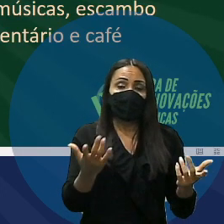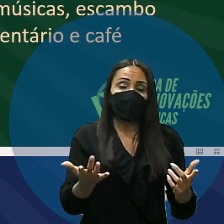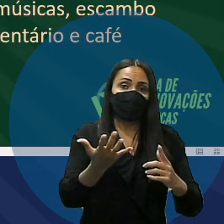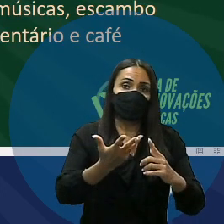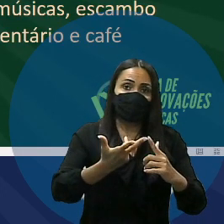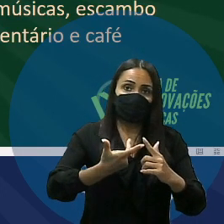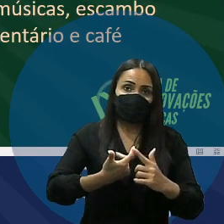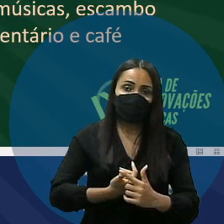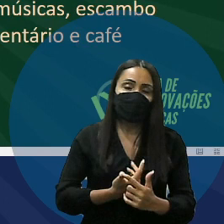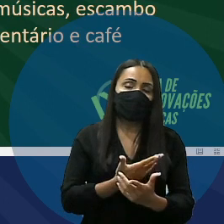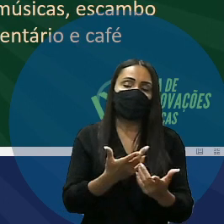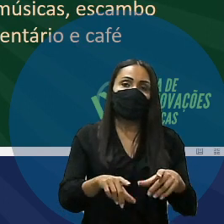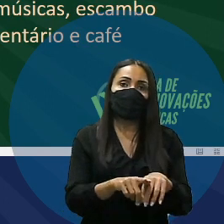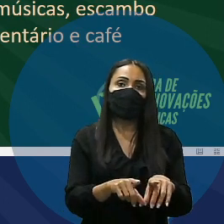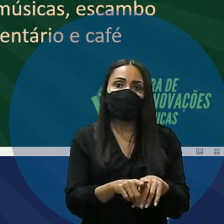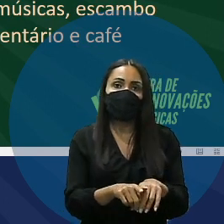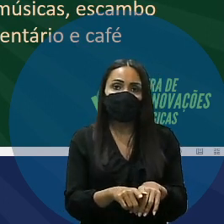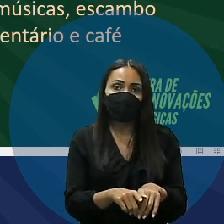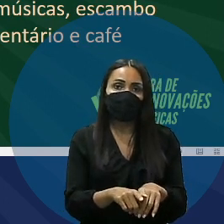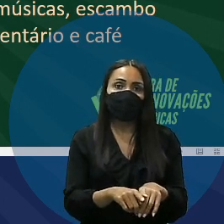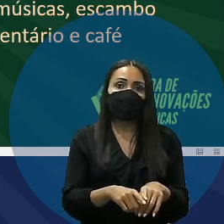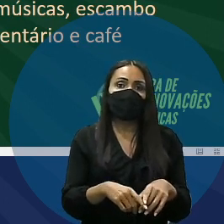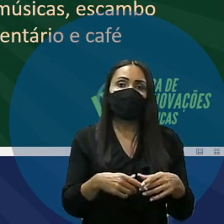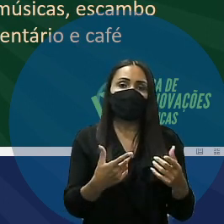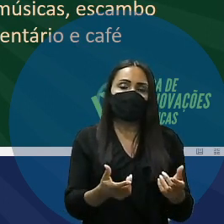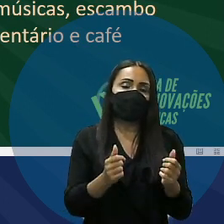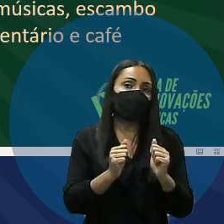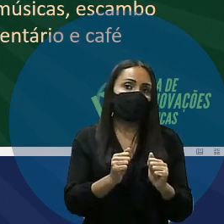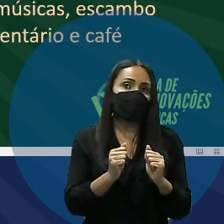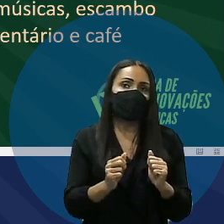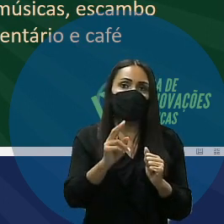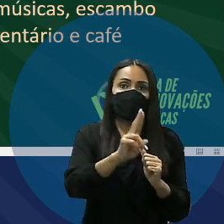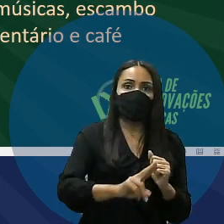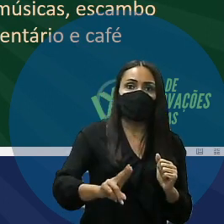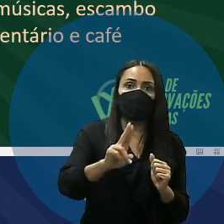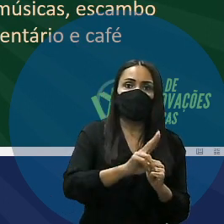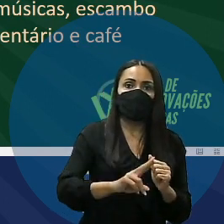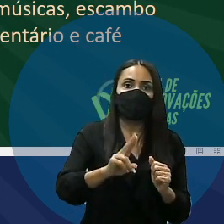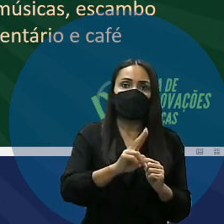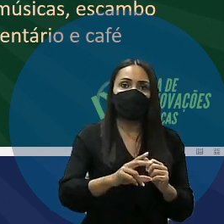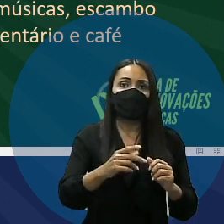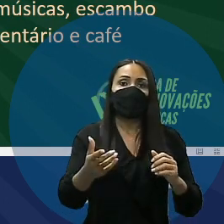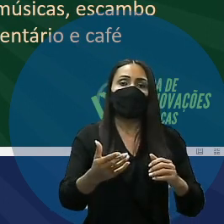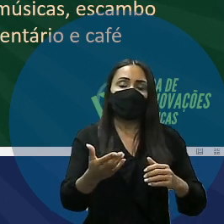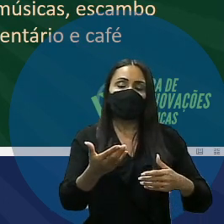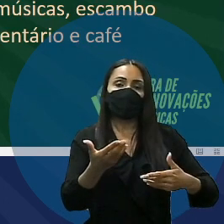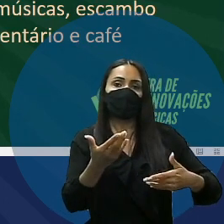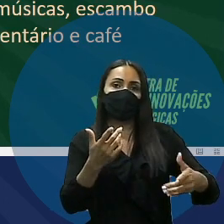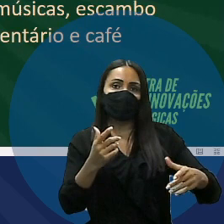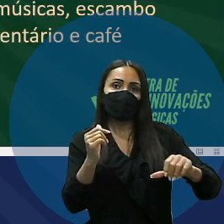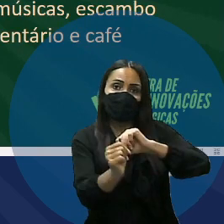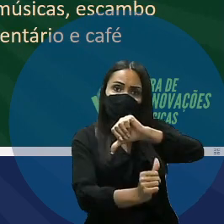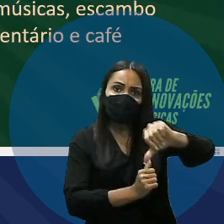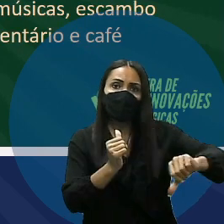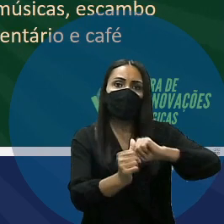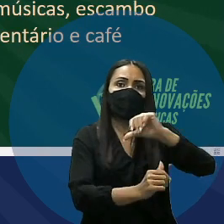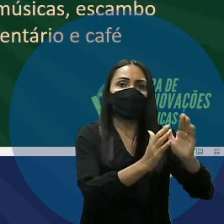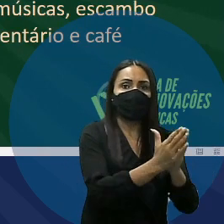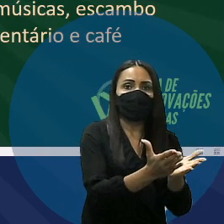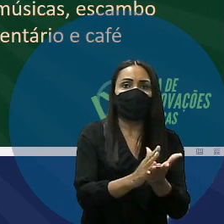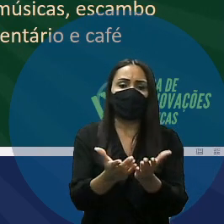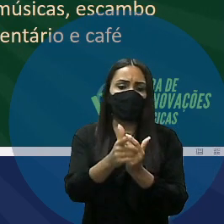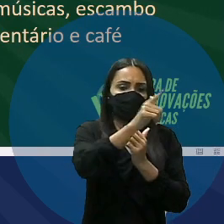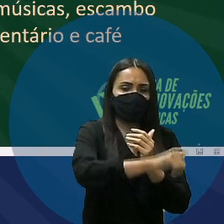estrelinhas, né, quer dizer, um crédito que eles poderiam usar para trocar por outros livros de outros escritores que